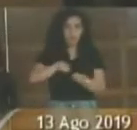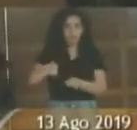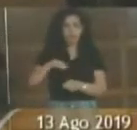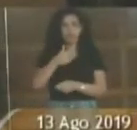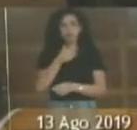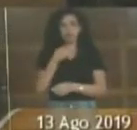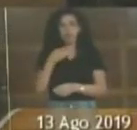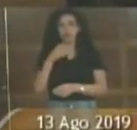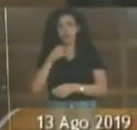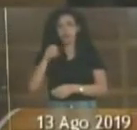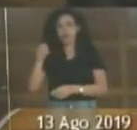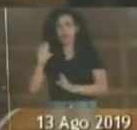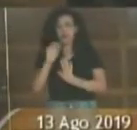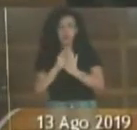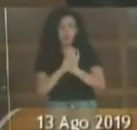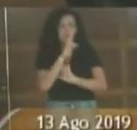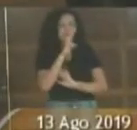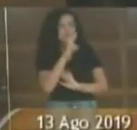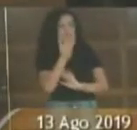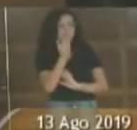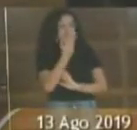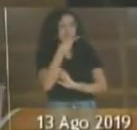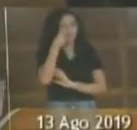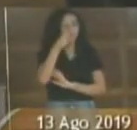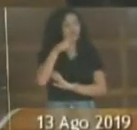das indicações do vereador Léo Marmoraria.